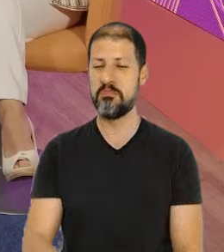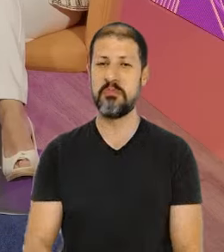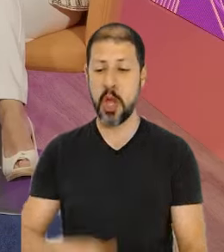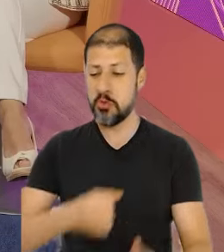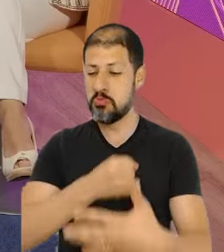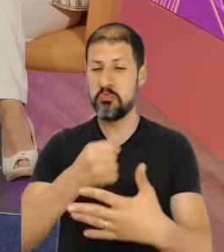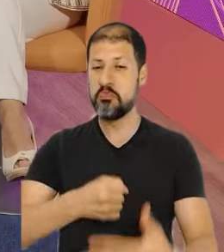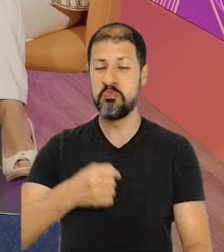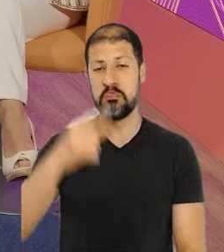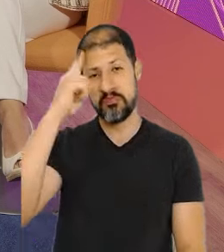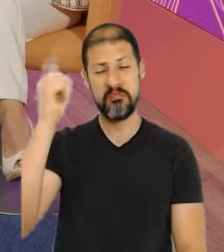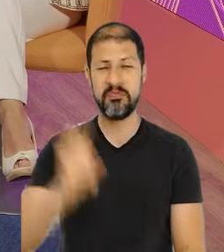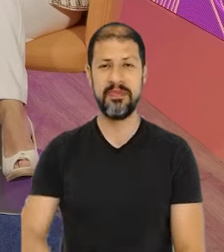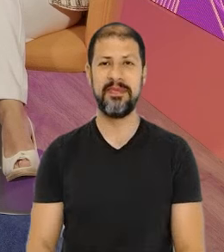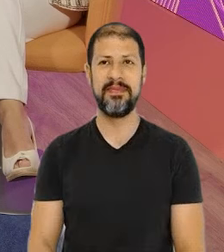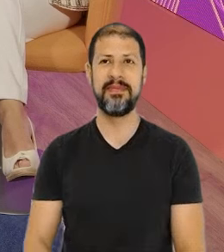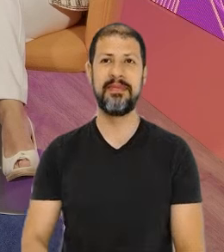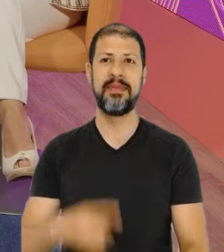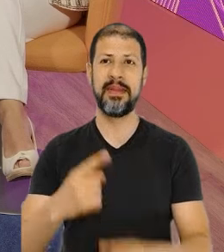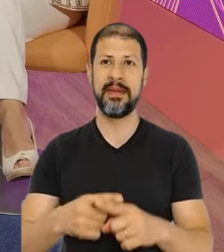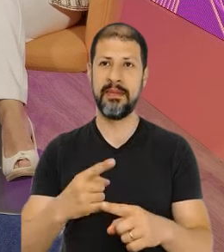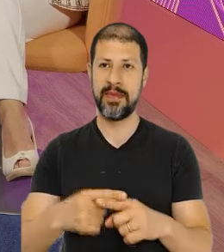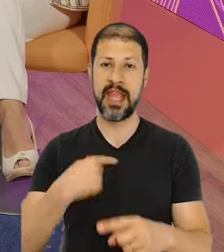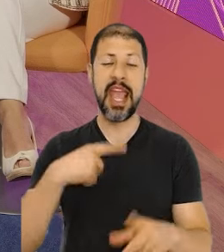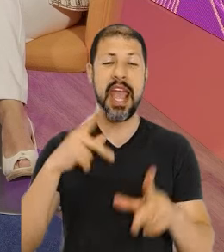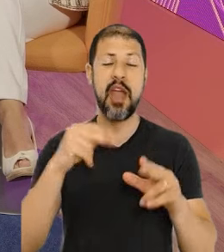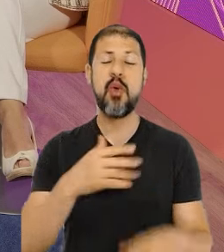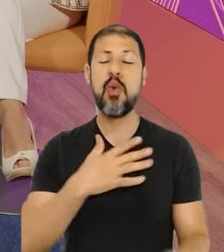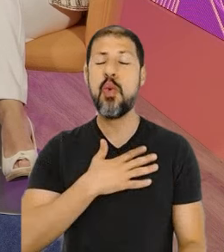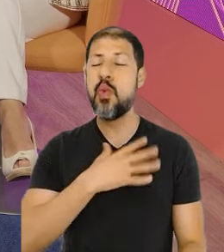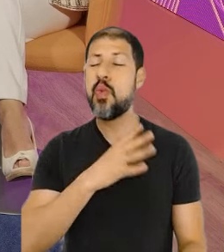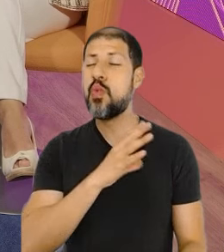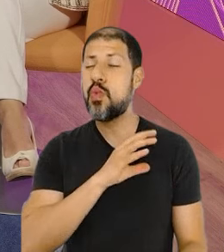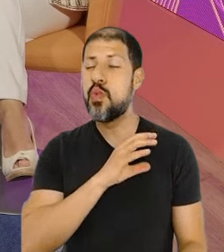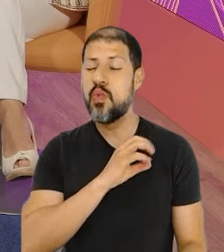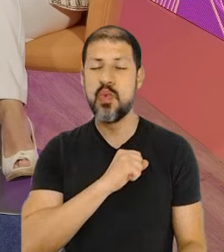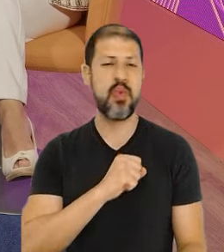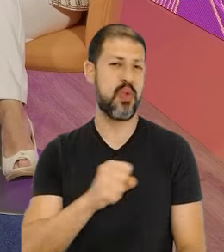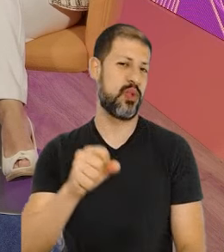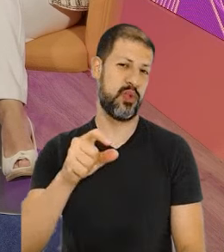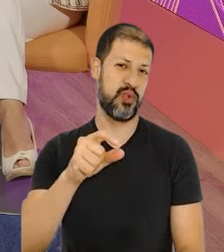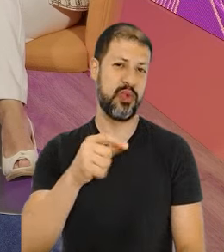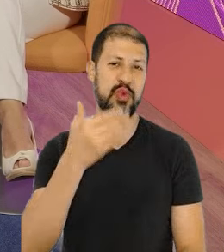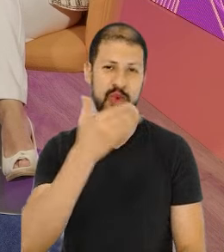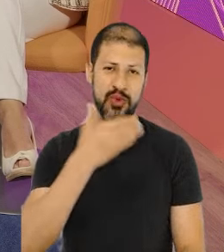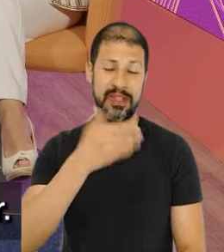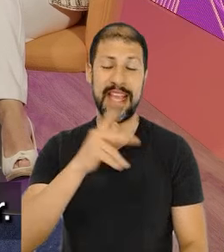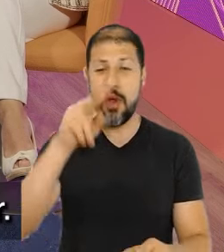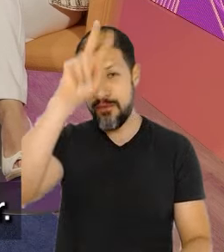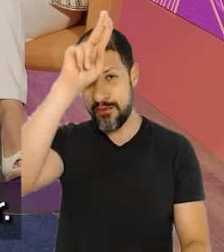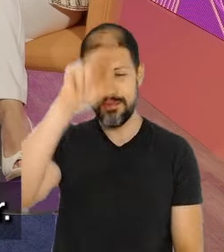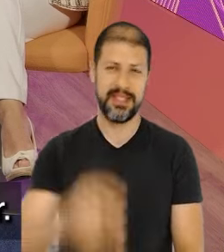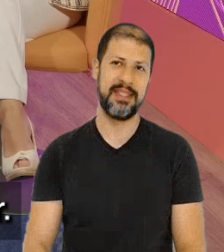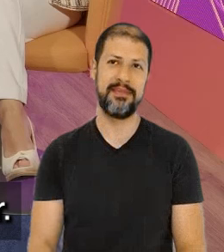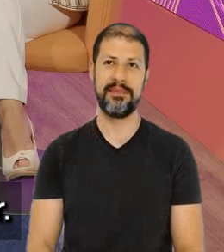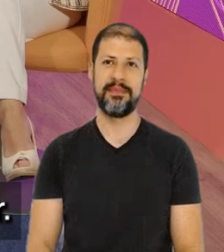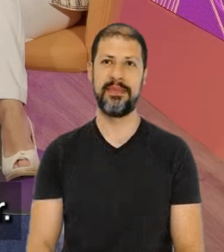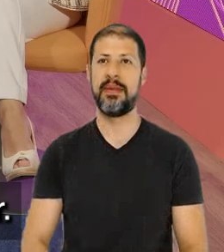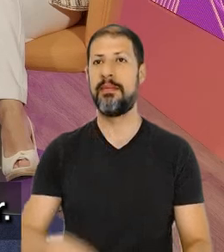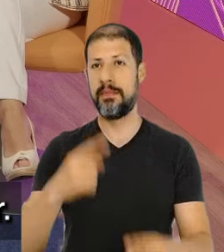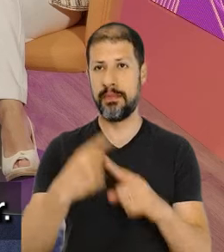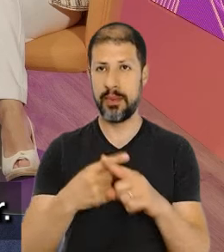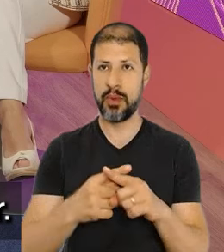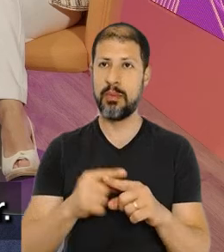cozinha cozinha é porque eu sou formica com mas é é